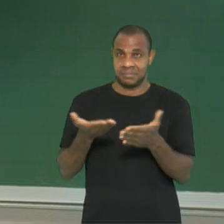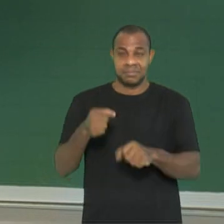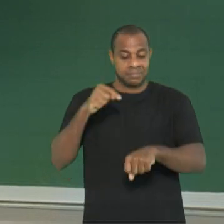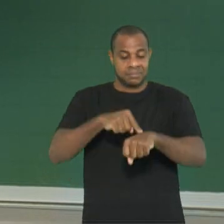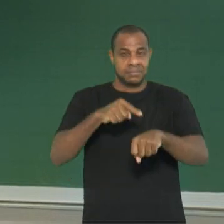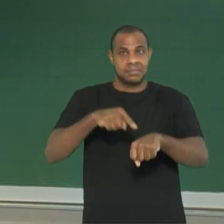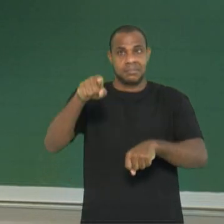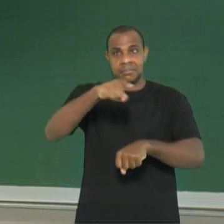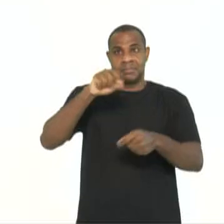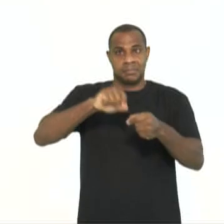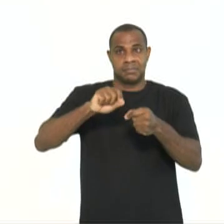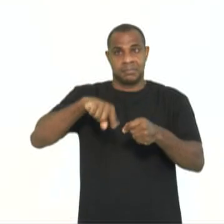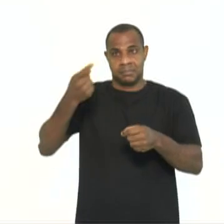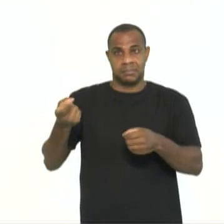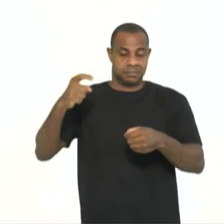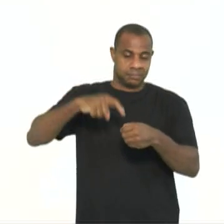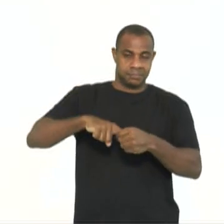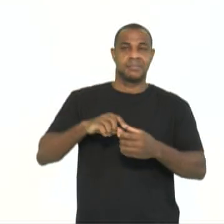estar na tela para você.